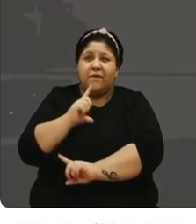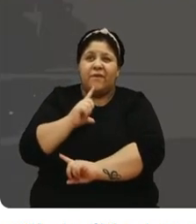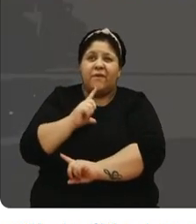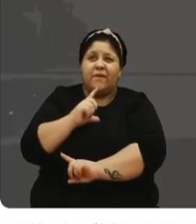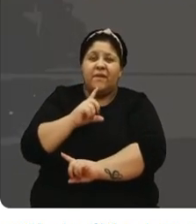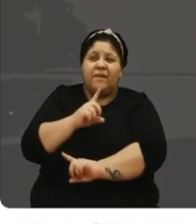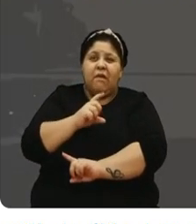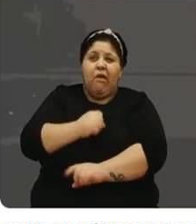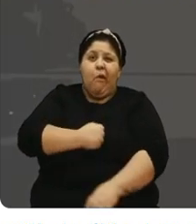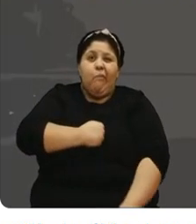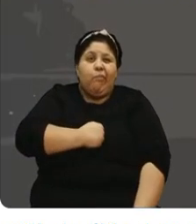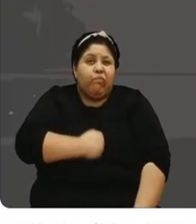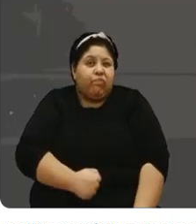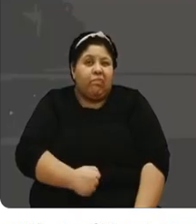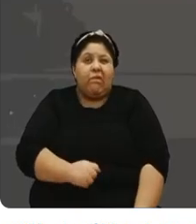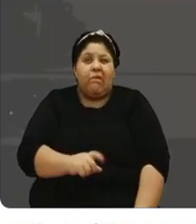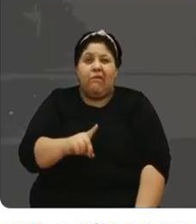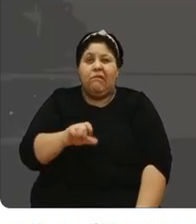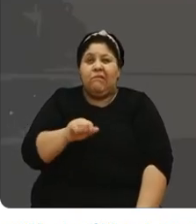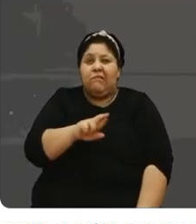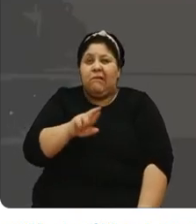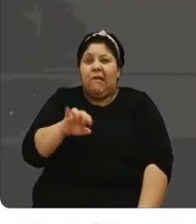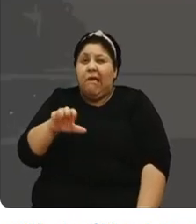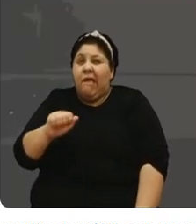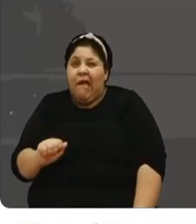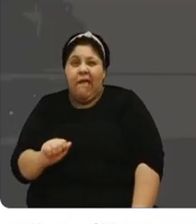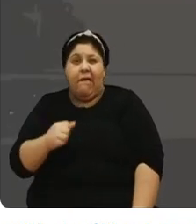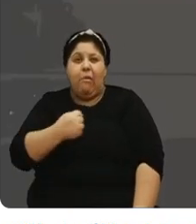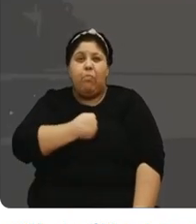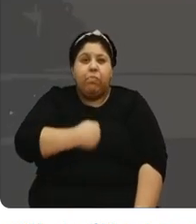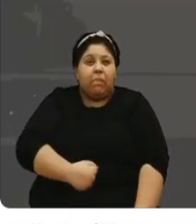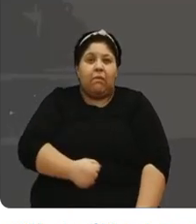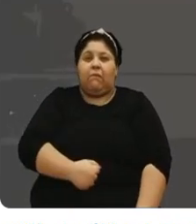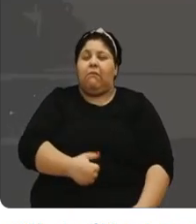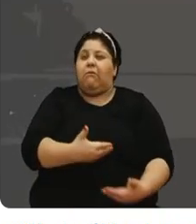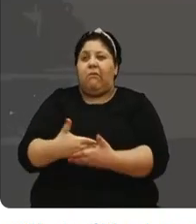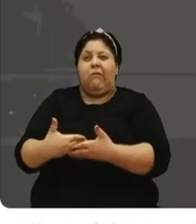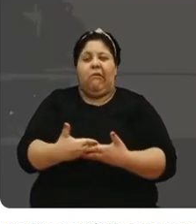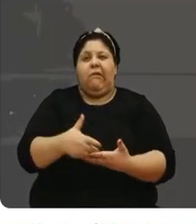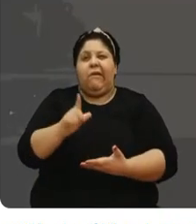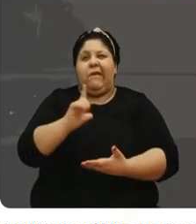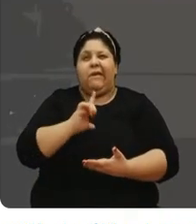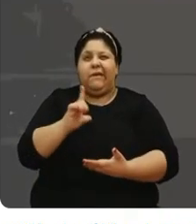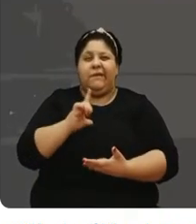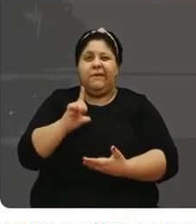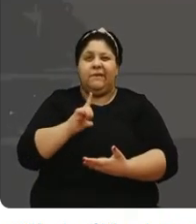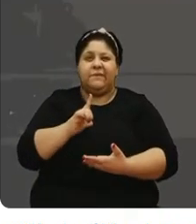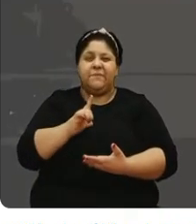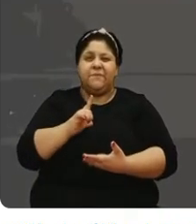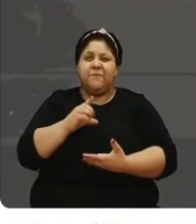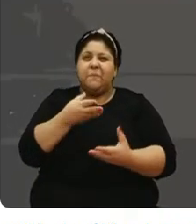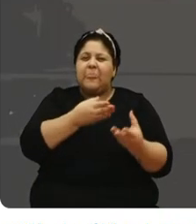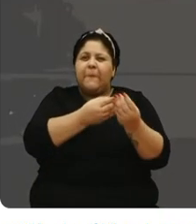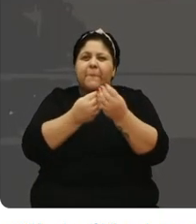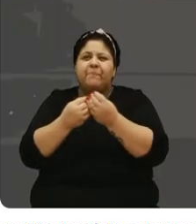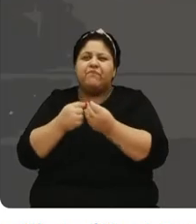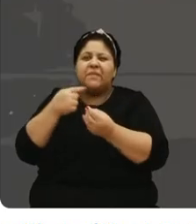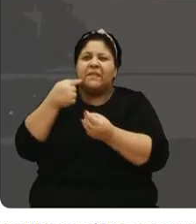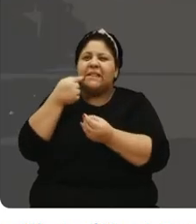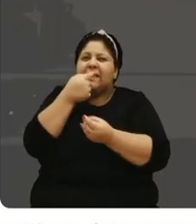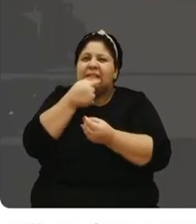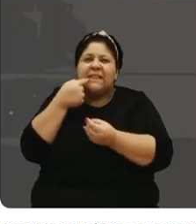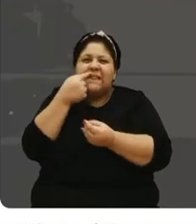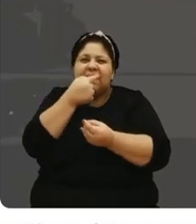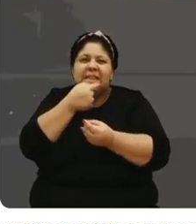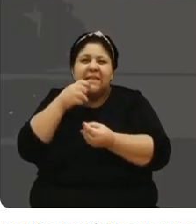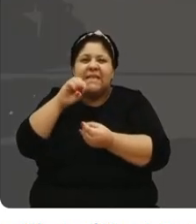de diarreia. Muito irritado esse bebê no consultório. Tinha sapinhos, muito sapinho em cavidade